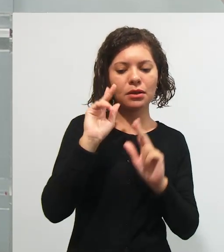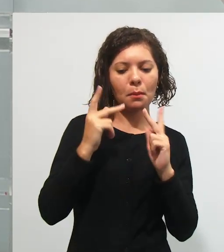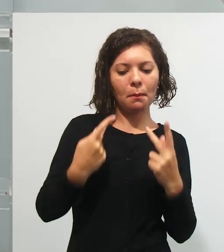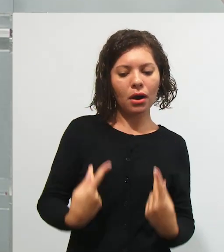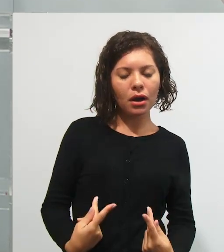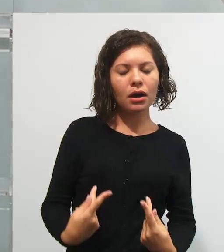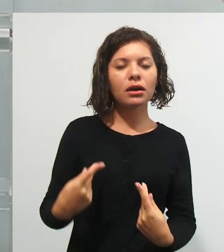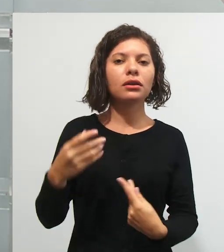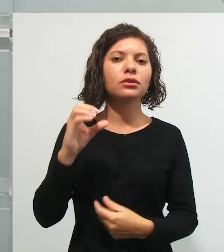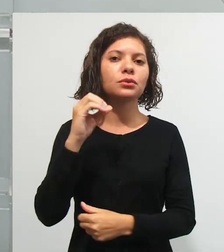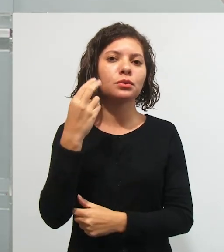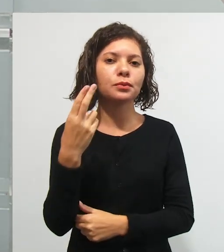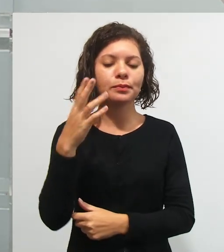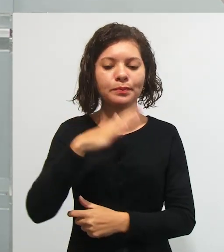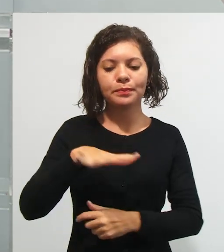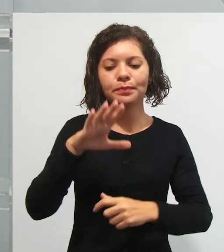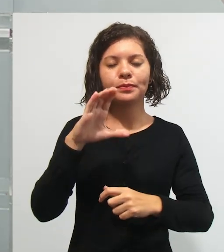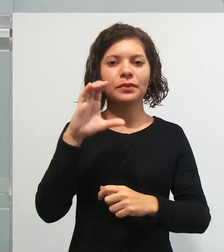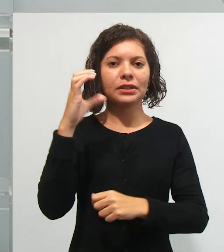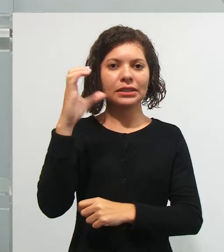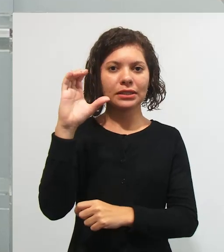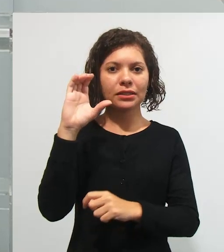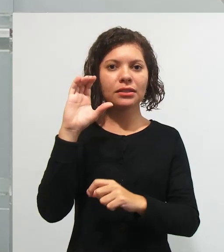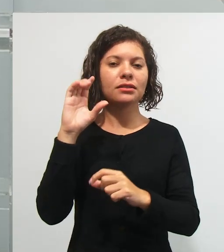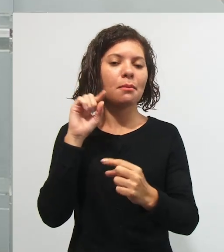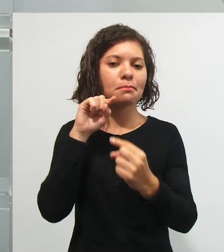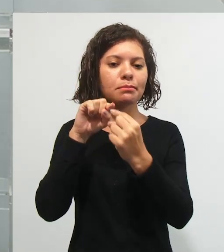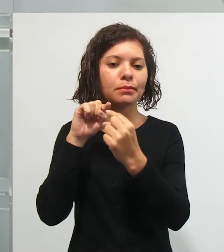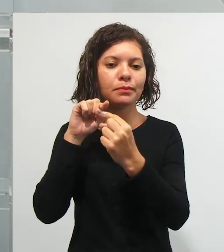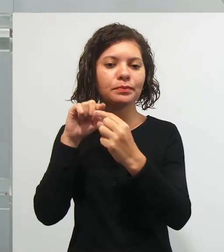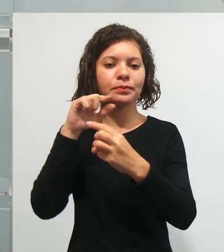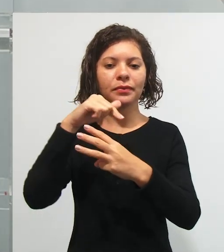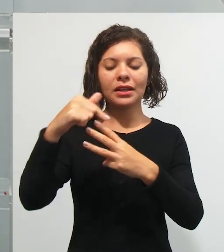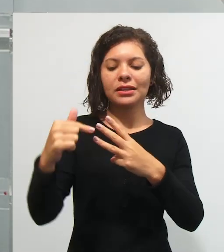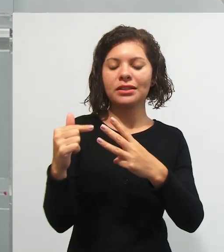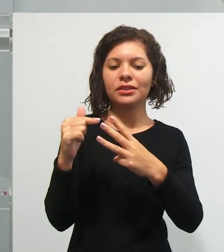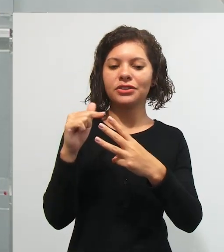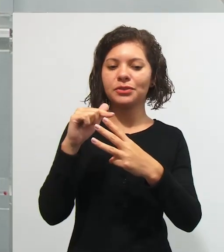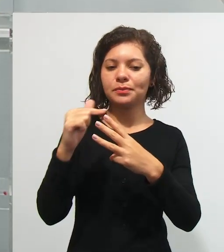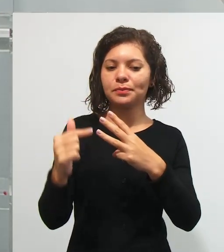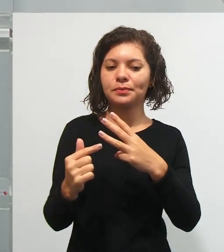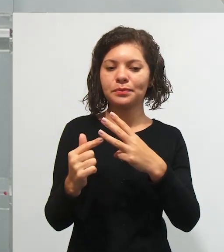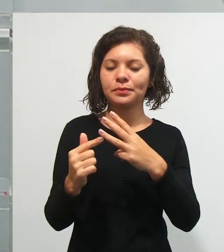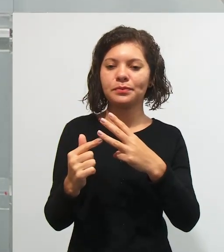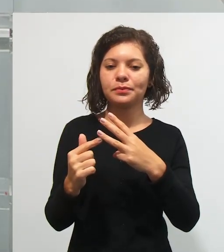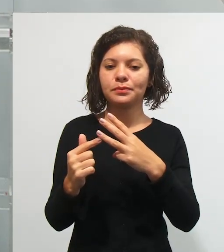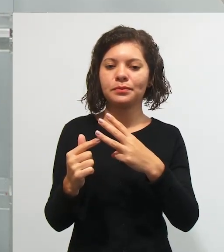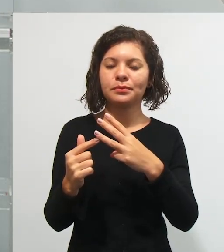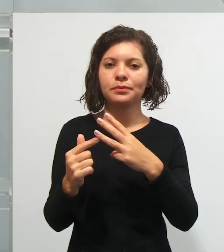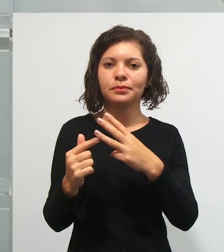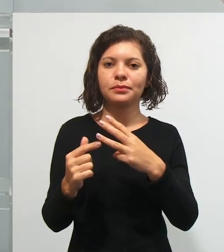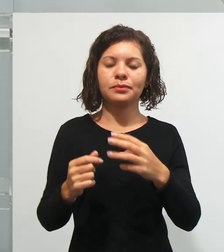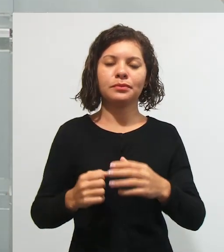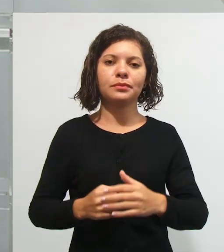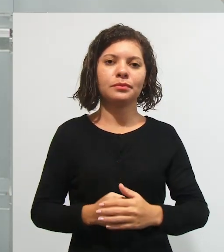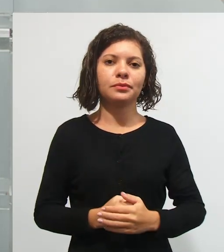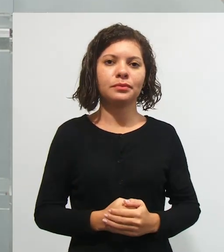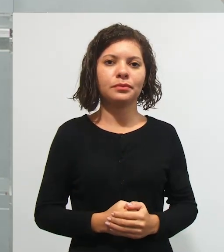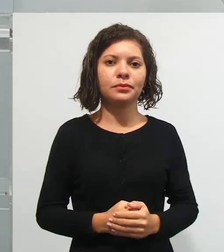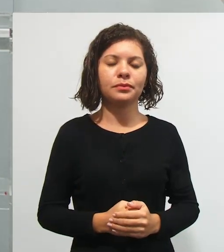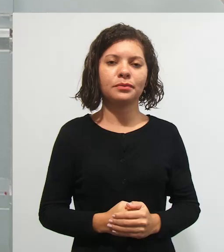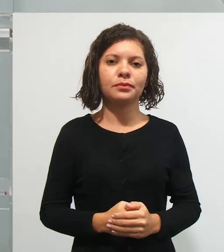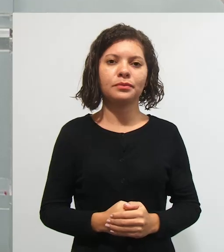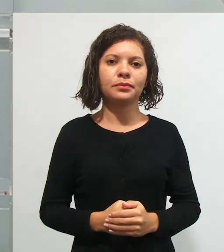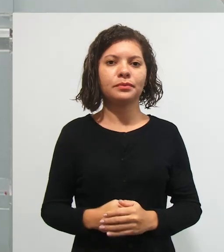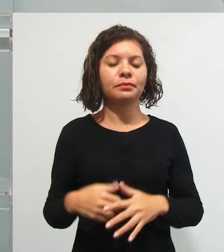faz parte, é essa tríade da motivação pessoal, importância acadêmica e contribuição social. Então, se